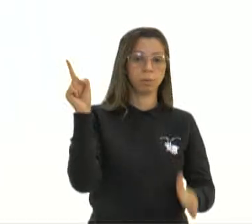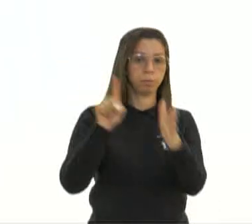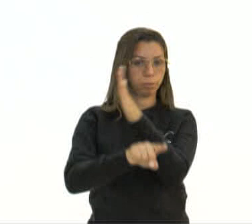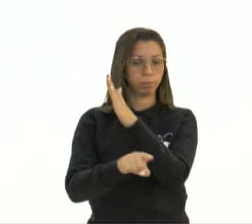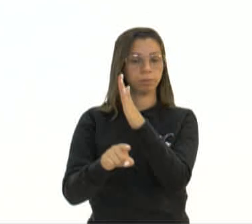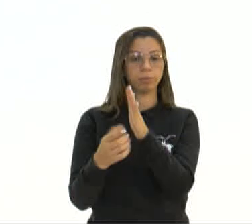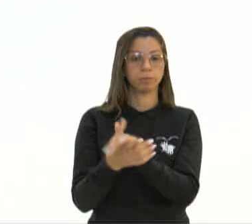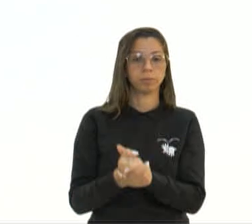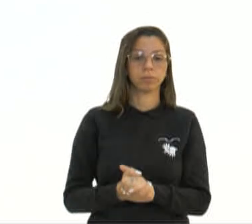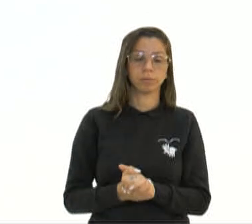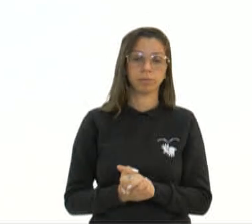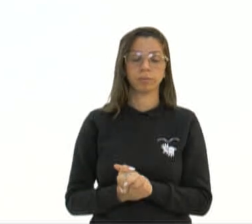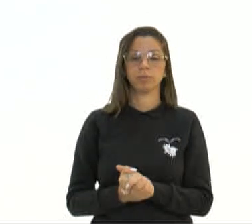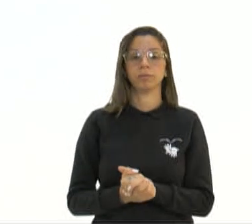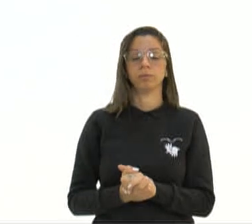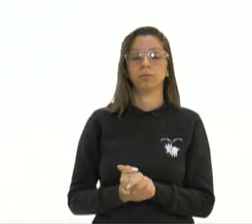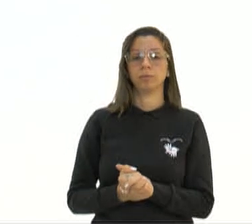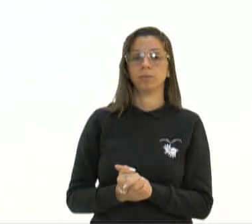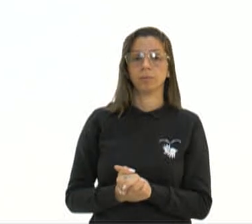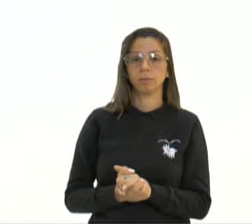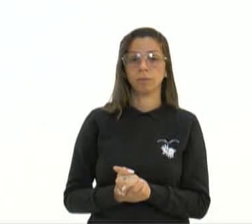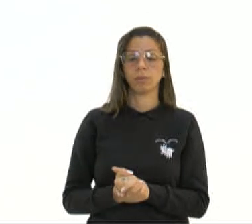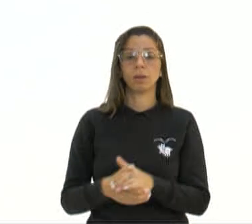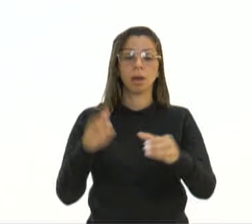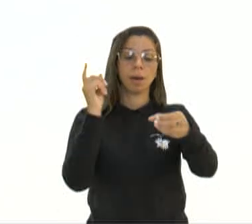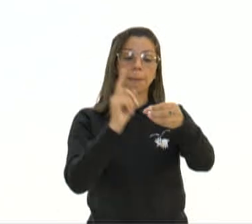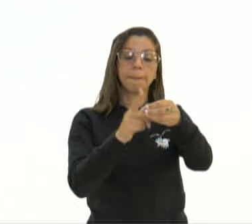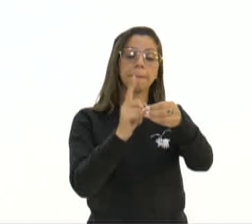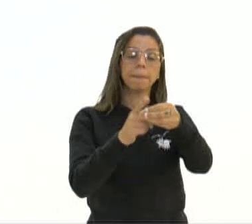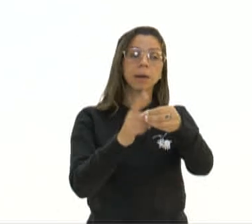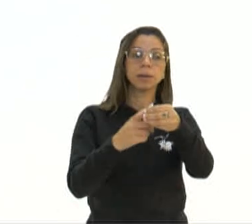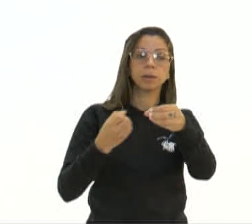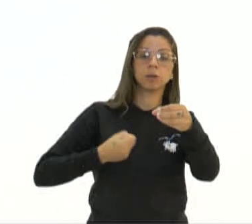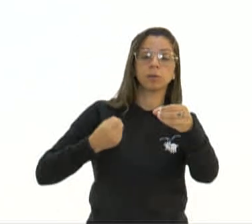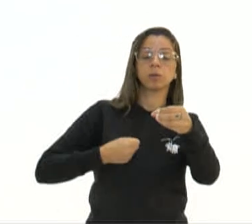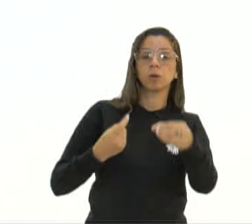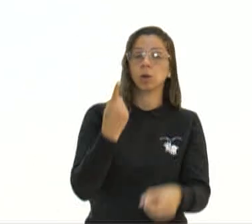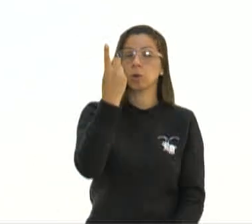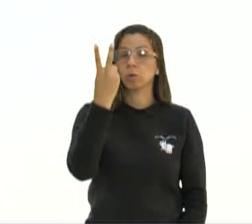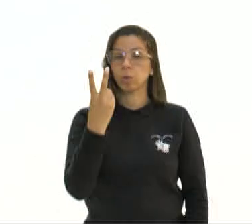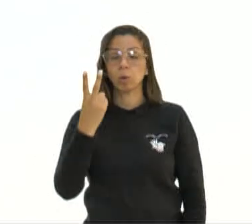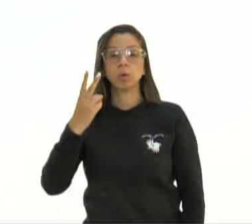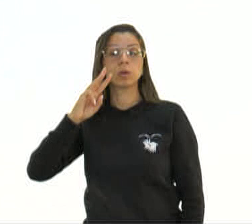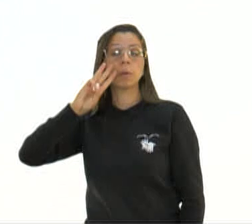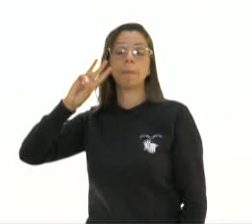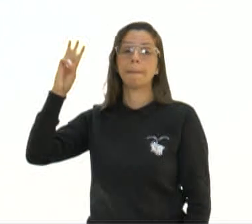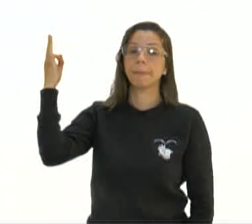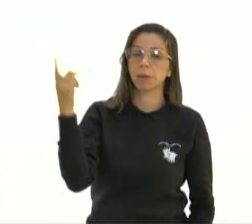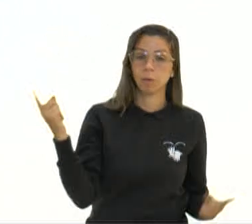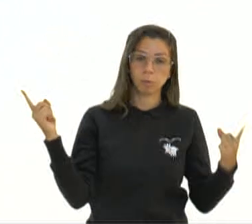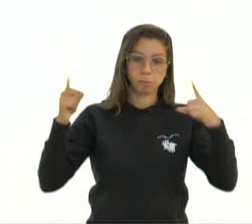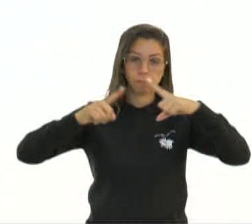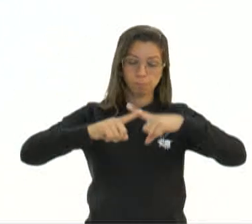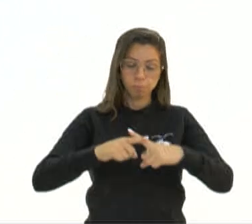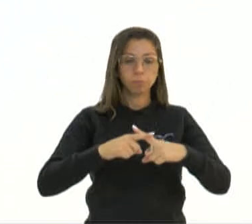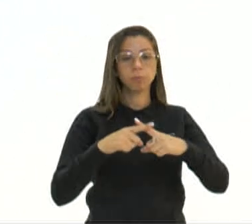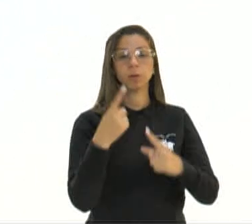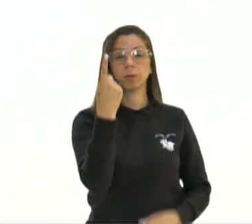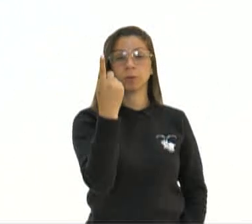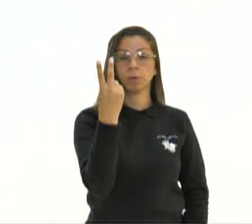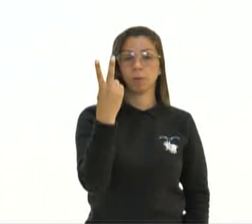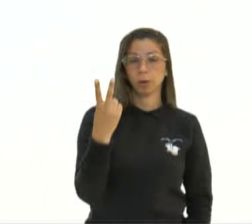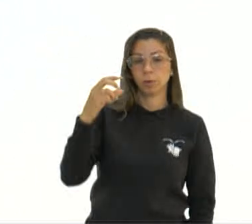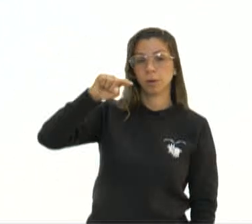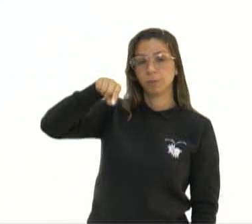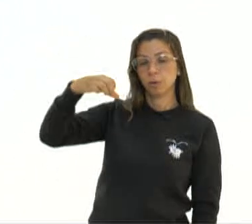aula. É uma cidade de números. São mais de 12 milhões de habitantes que disputam espaço com